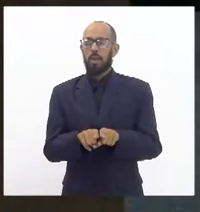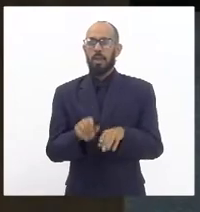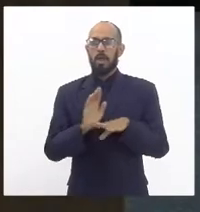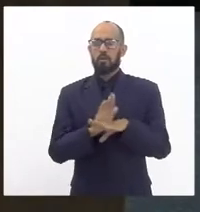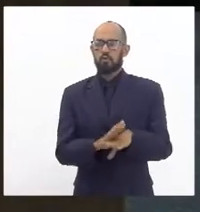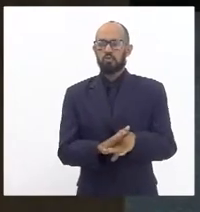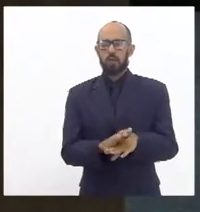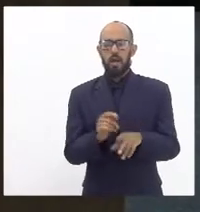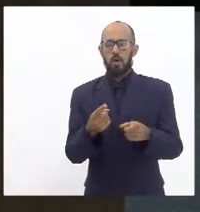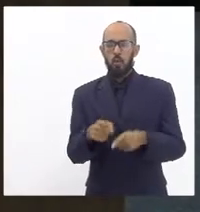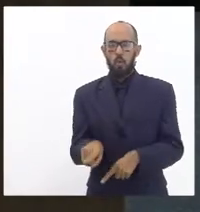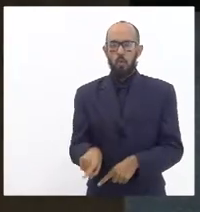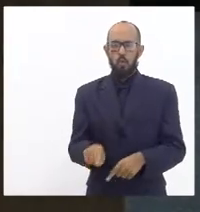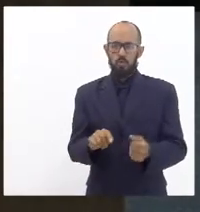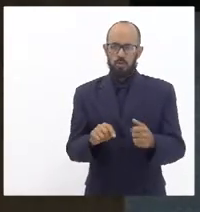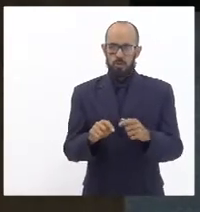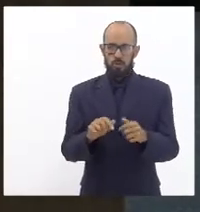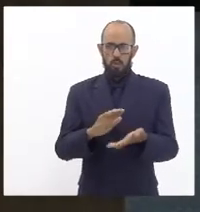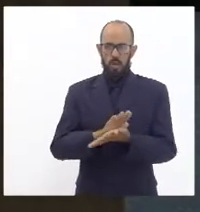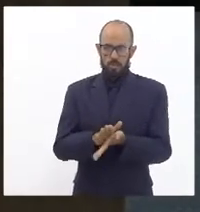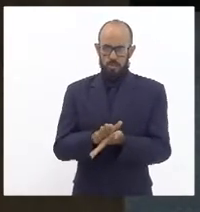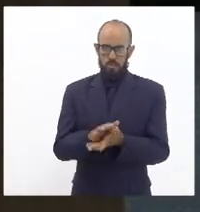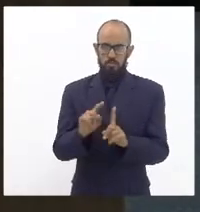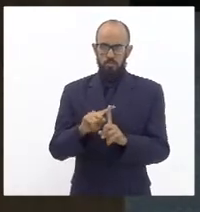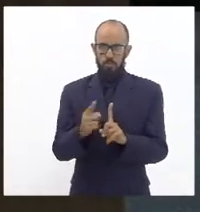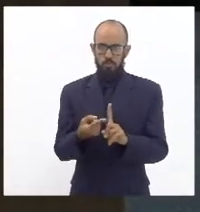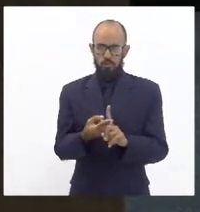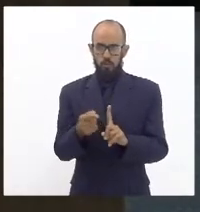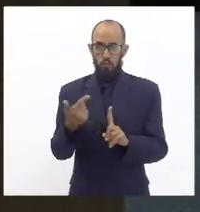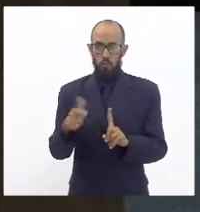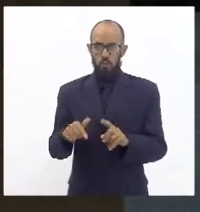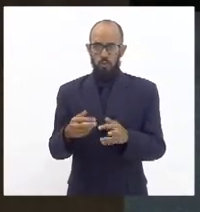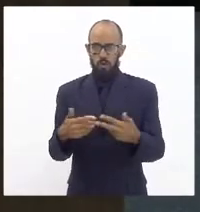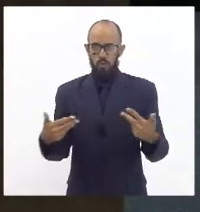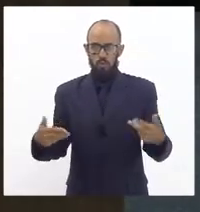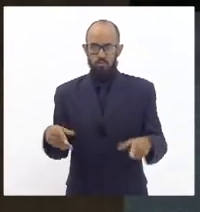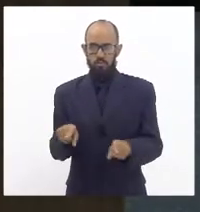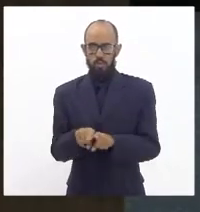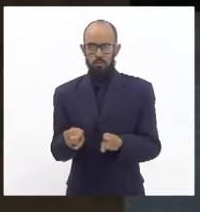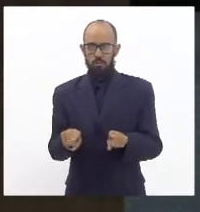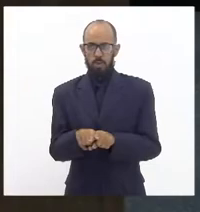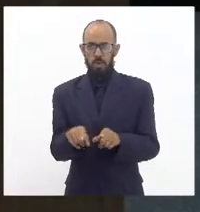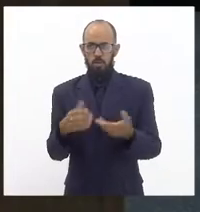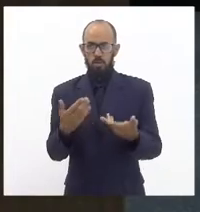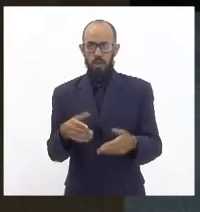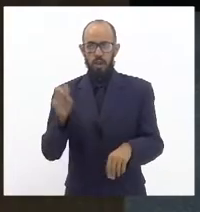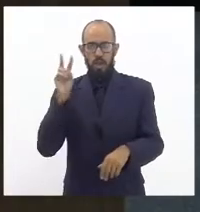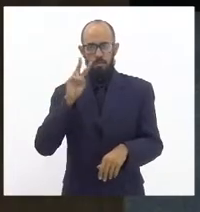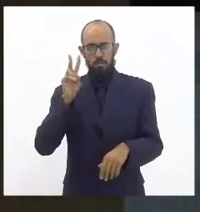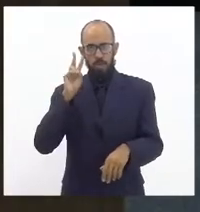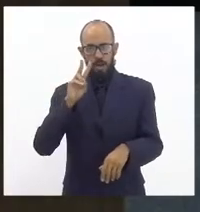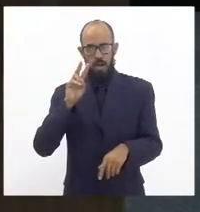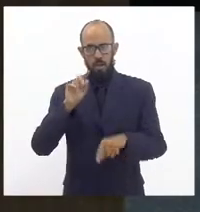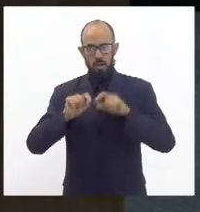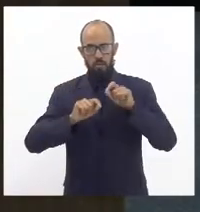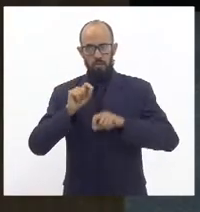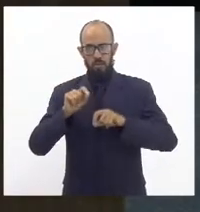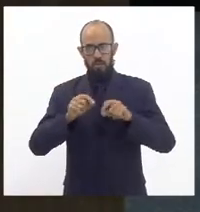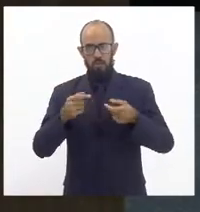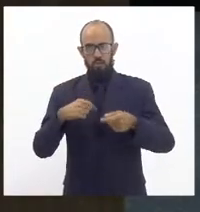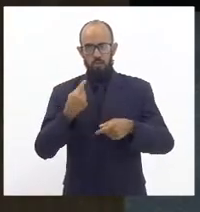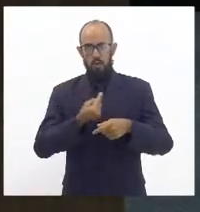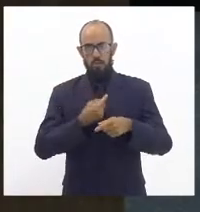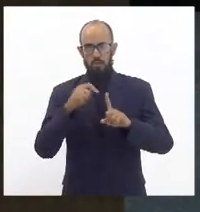combate ao racismo da gravidez outra coisa presidente que eu queria que trazer a lembrança é que nós estamos um